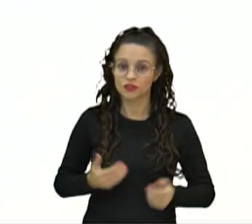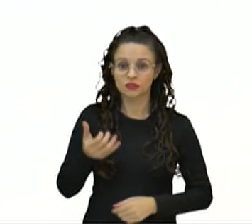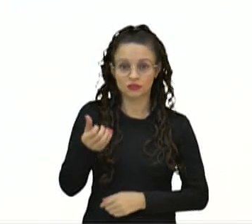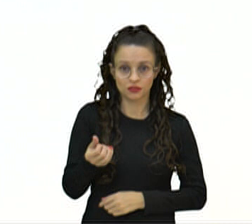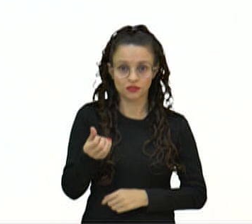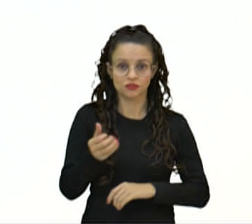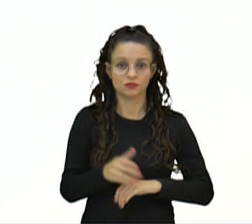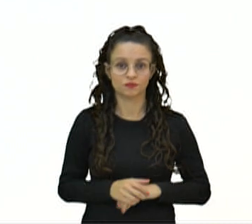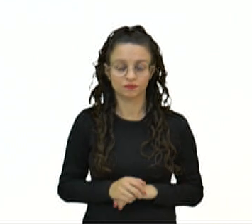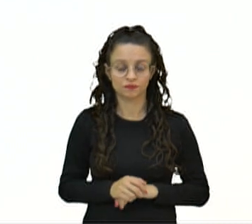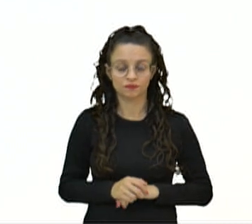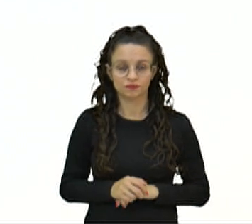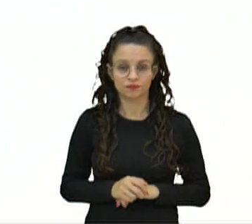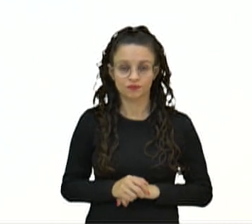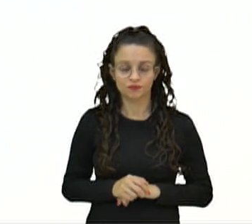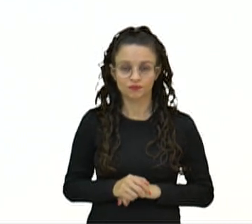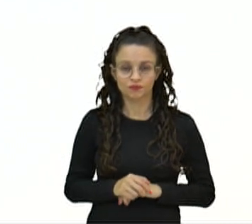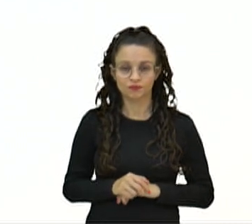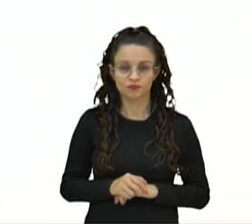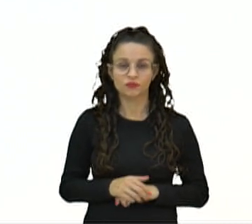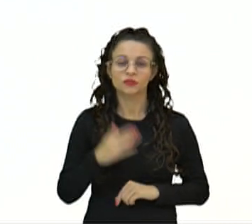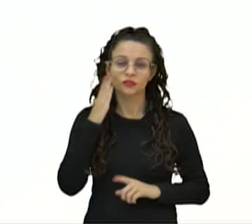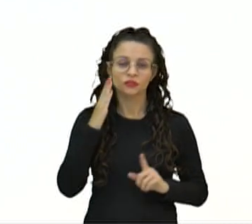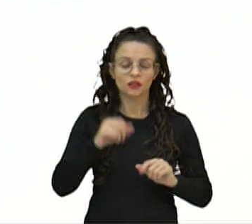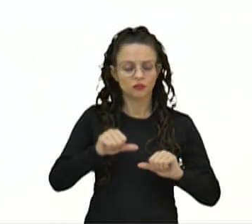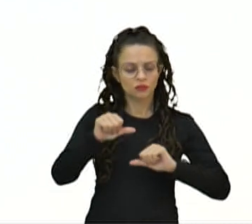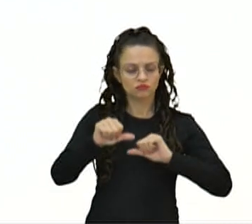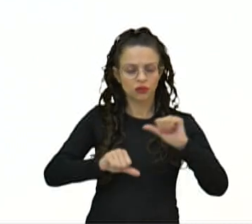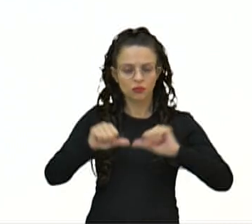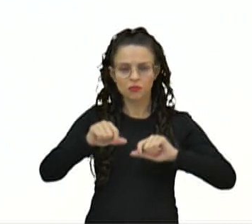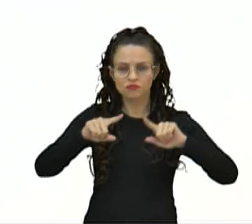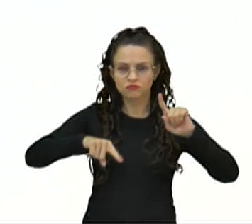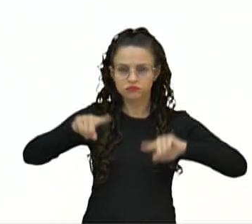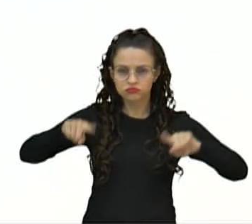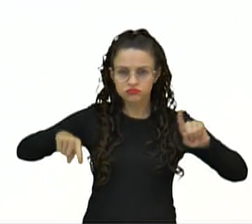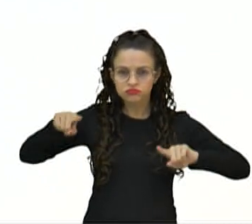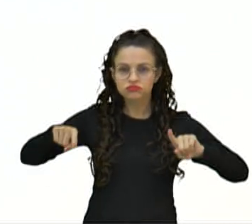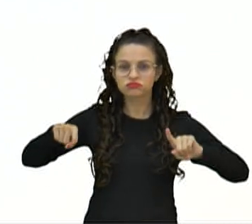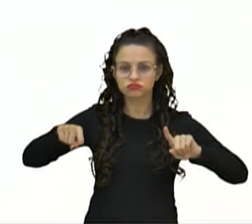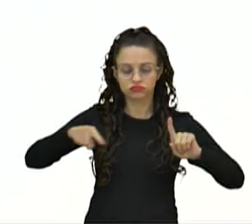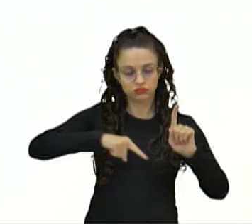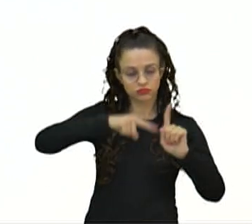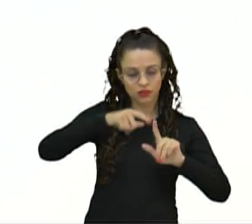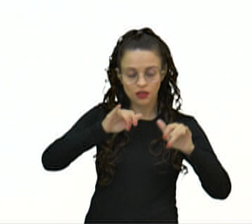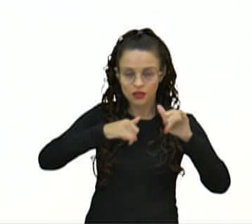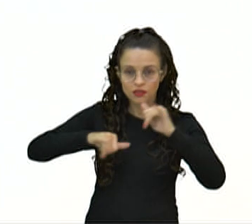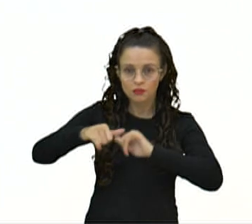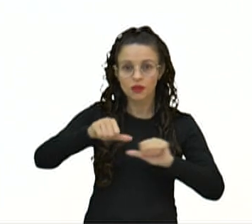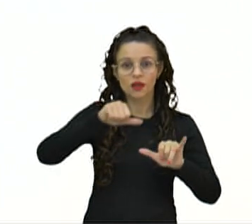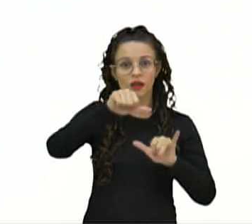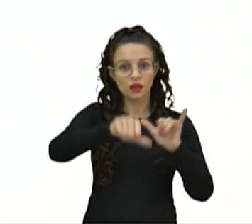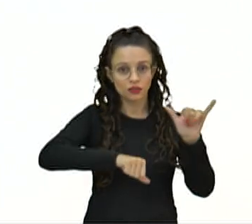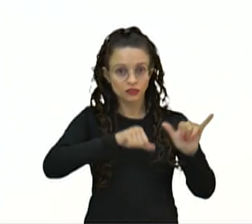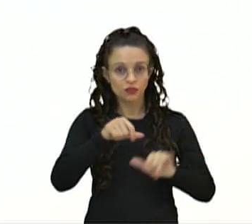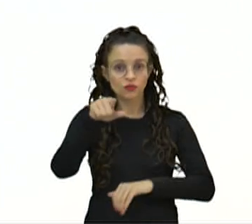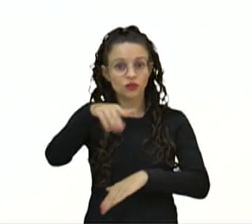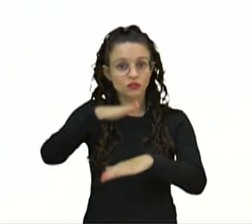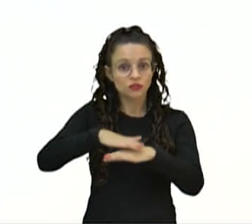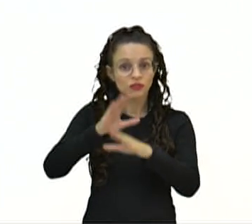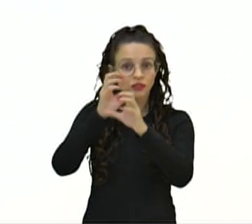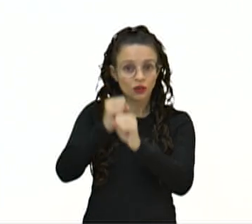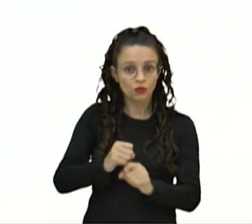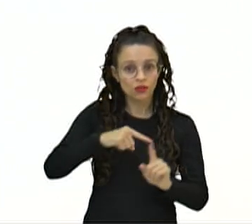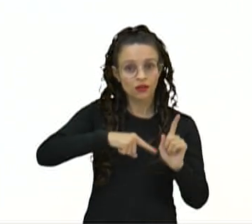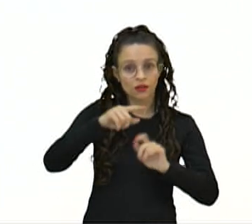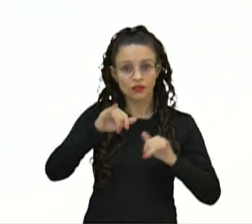atividade 6. Conhecendo as variações de entalpia das reações a seguir, calcule a entalpia da formação